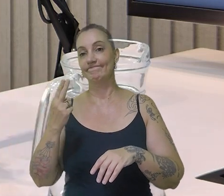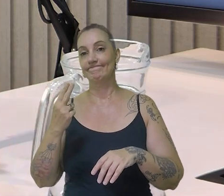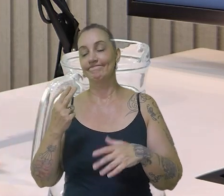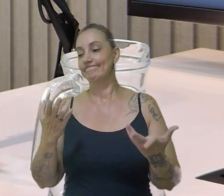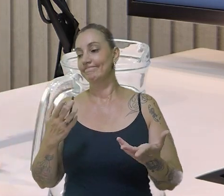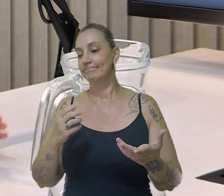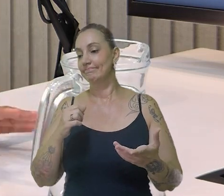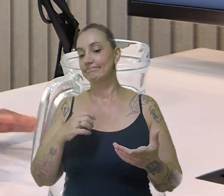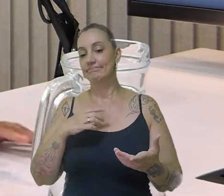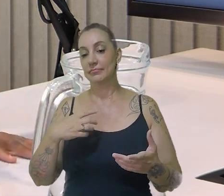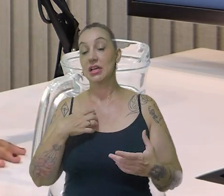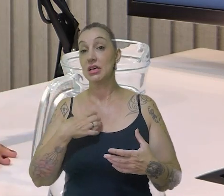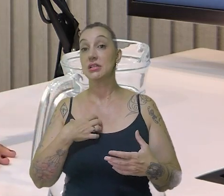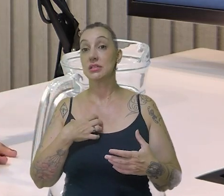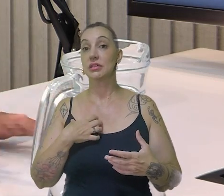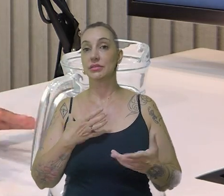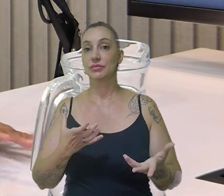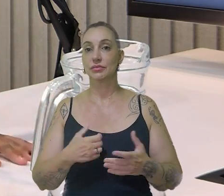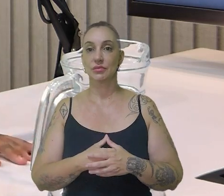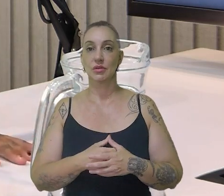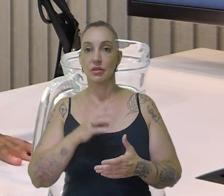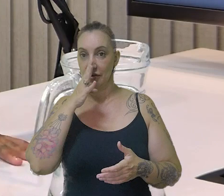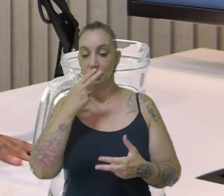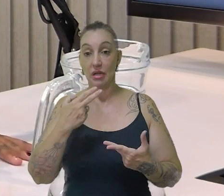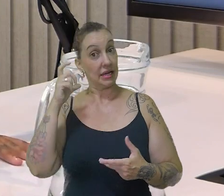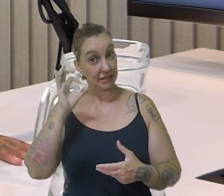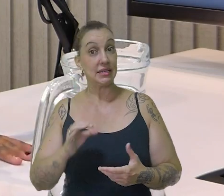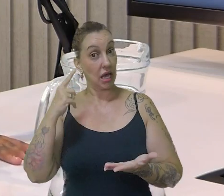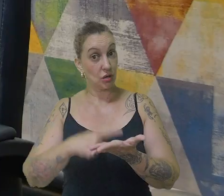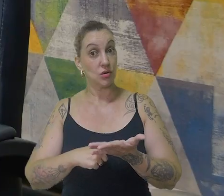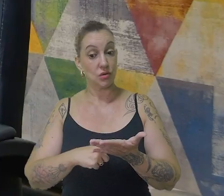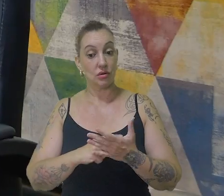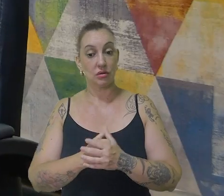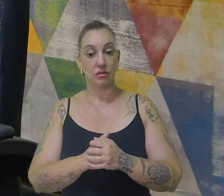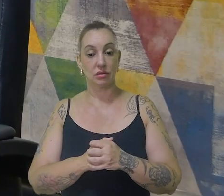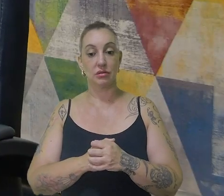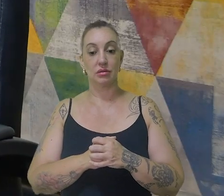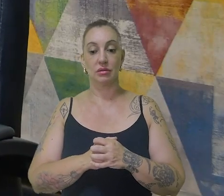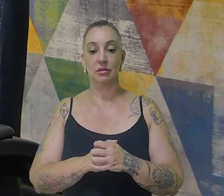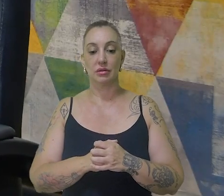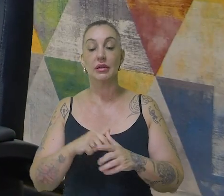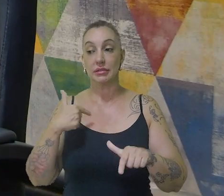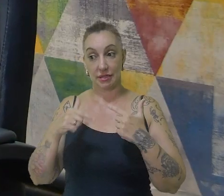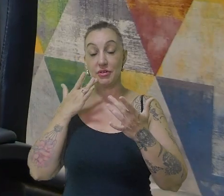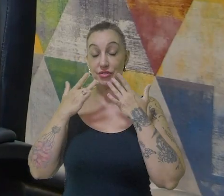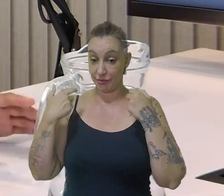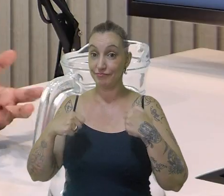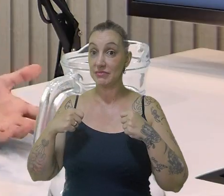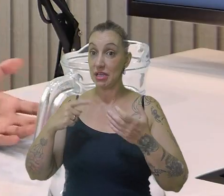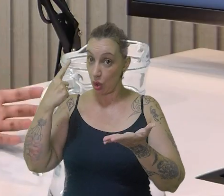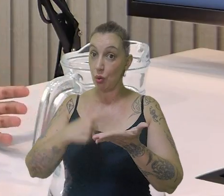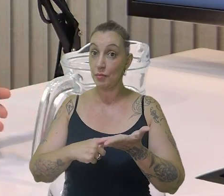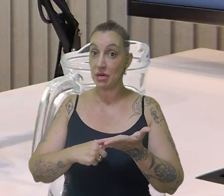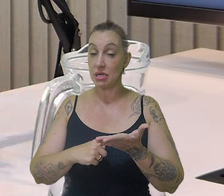desculpa sabe uhum tipo me coloco nesse lugar que que é muito sério do com trabalha com artes cênicas precisa mesmo né teresse precisa porque é